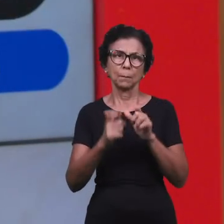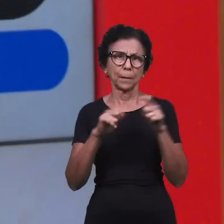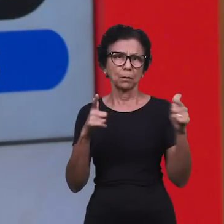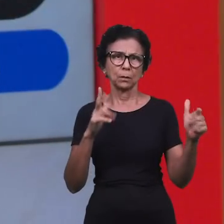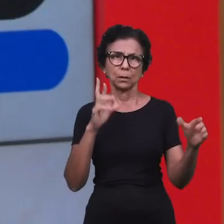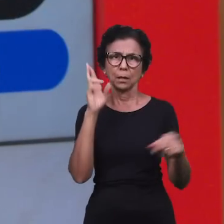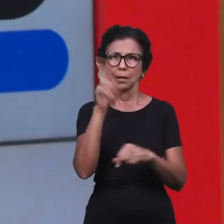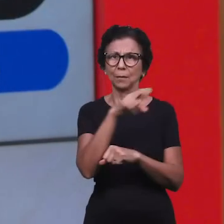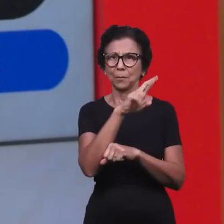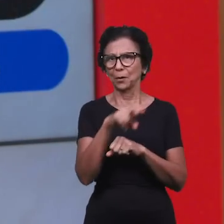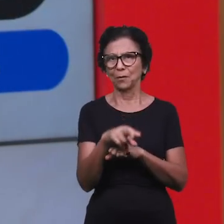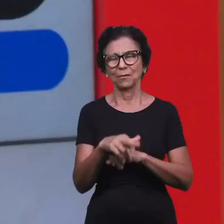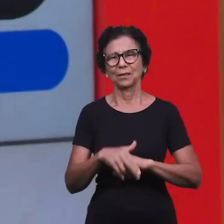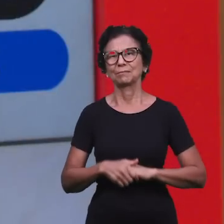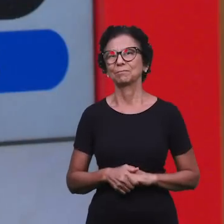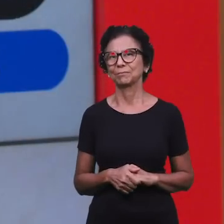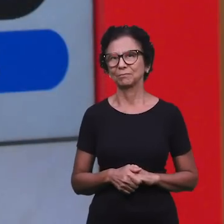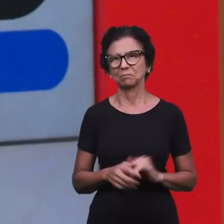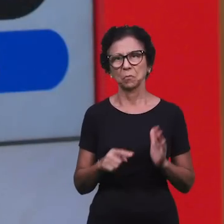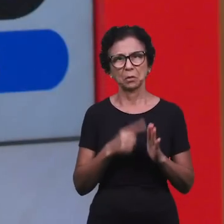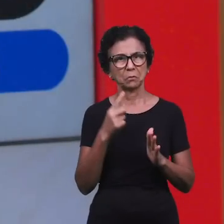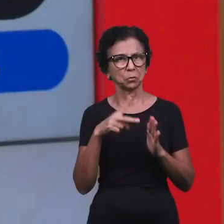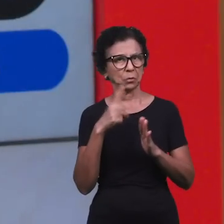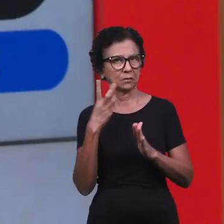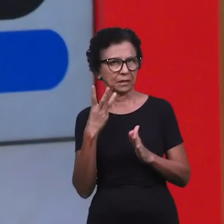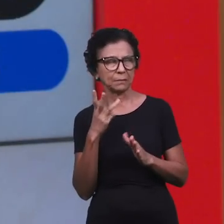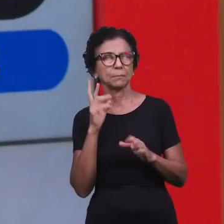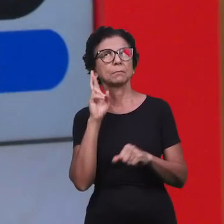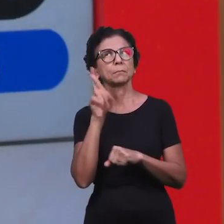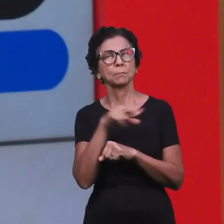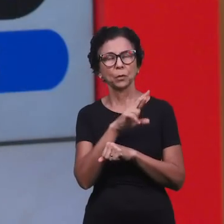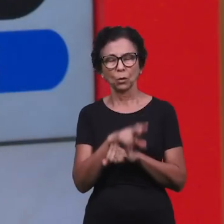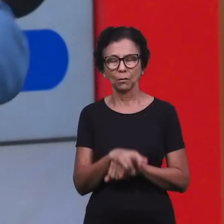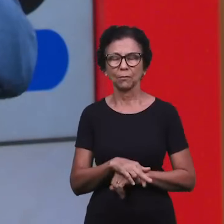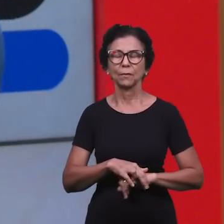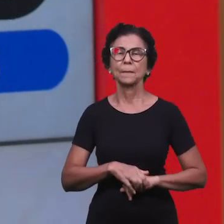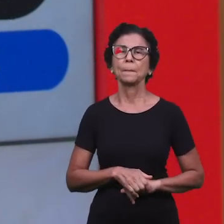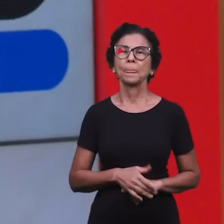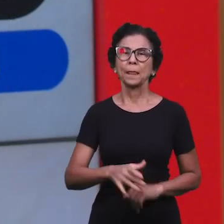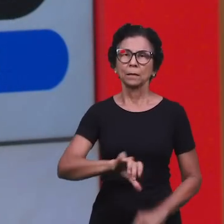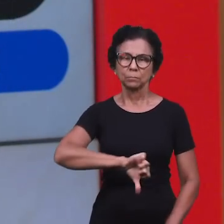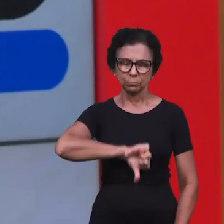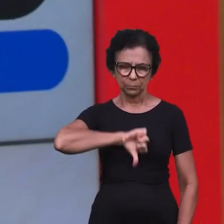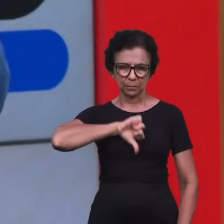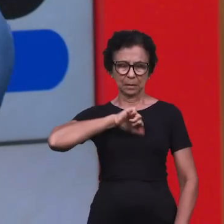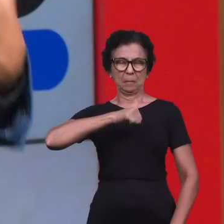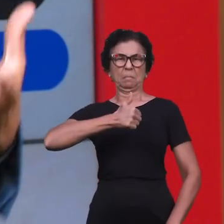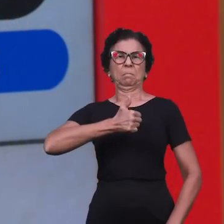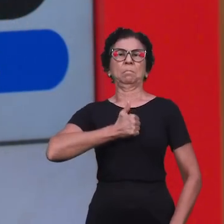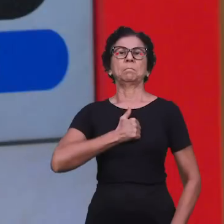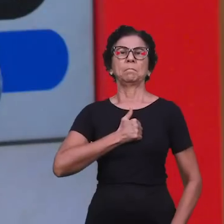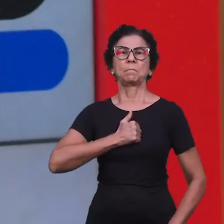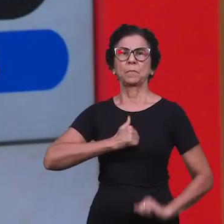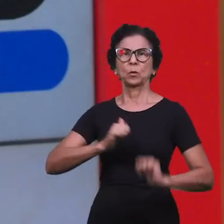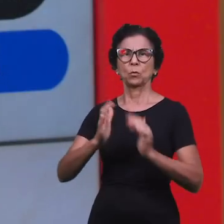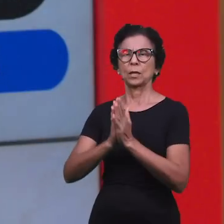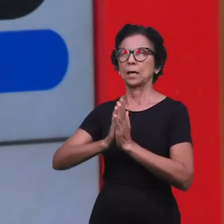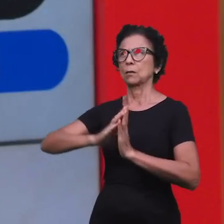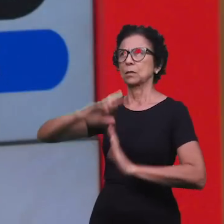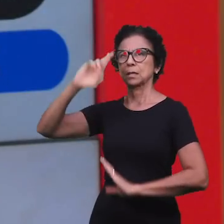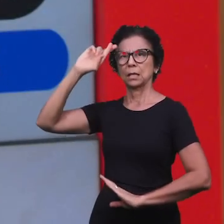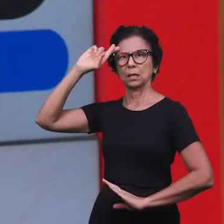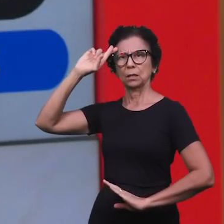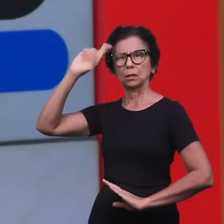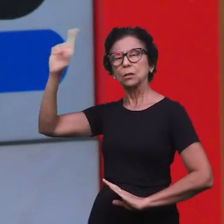bem? Então a gente tem que adquirir aí a resiliência, buscar forças também em Deus, no Senhor, buscar